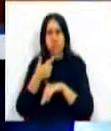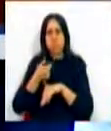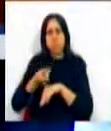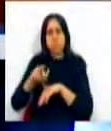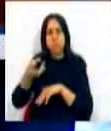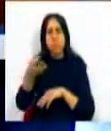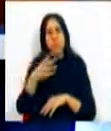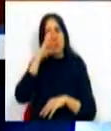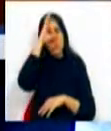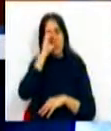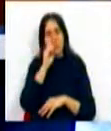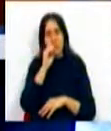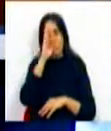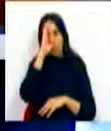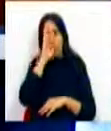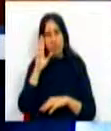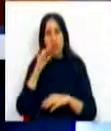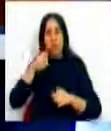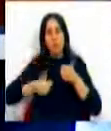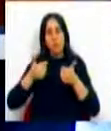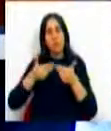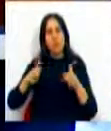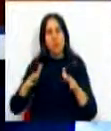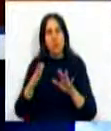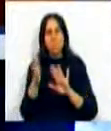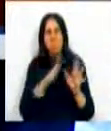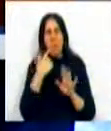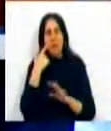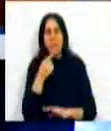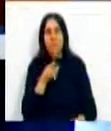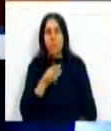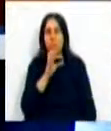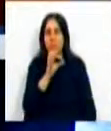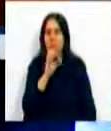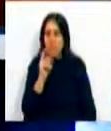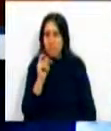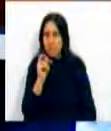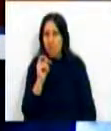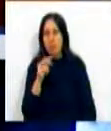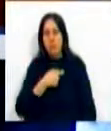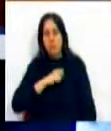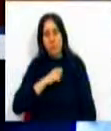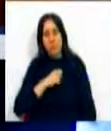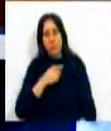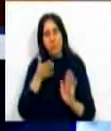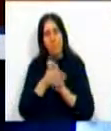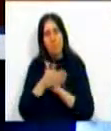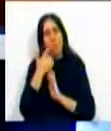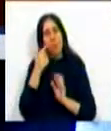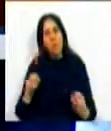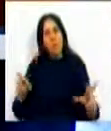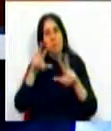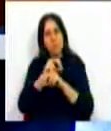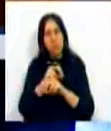já um primeiro processo de concurso para cerca de, salvo erro, 83 novos inspectores para dar uma primeira